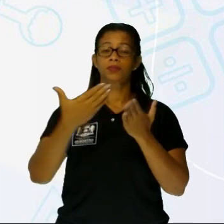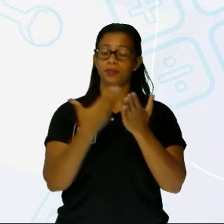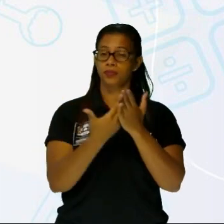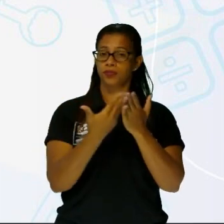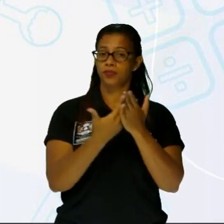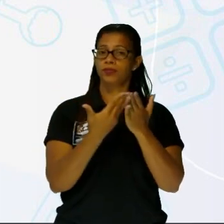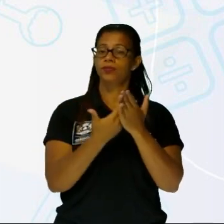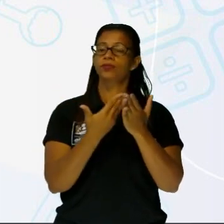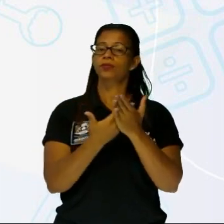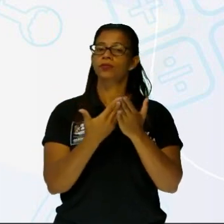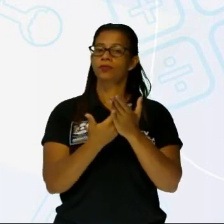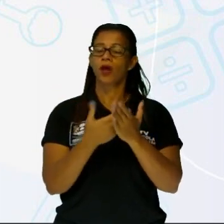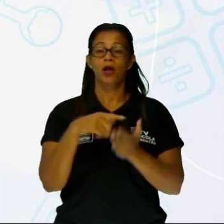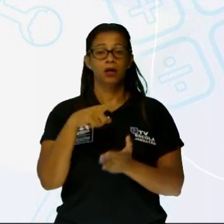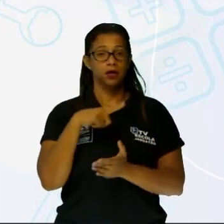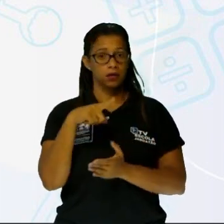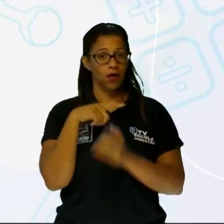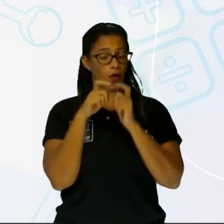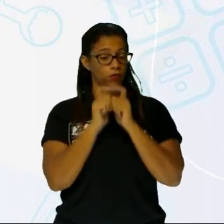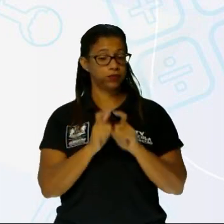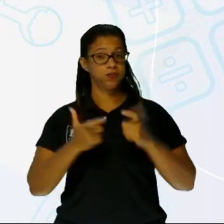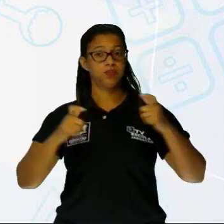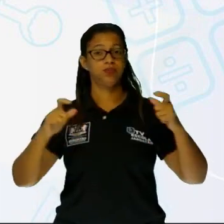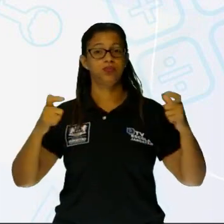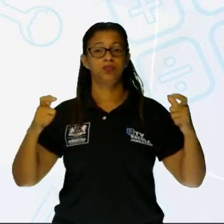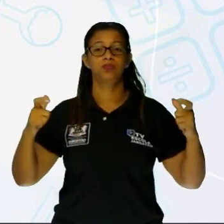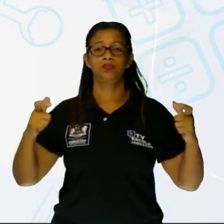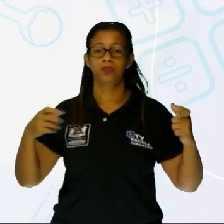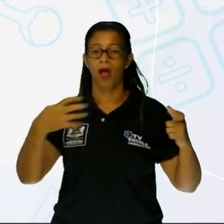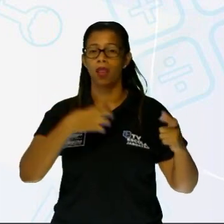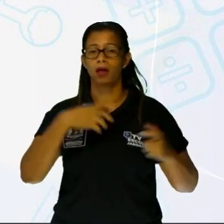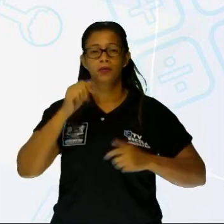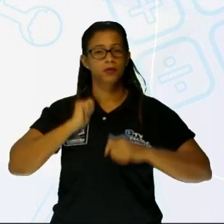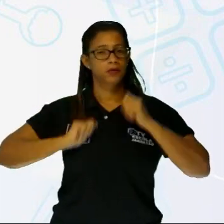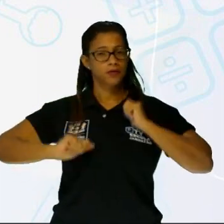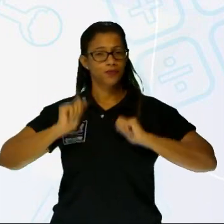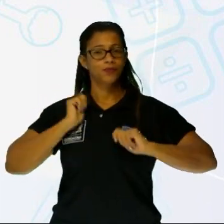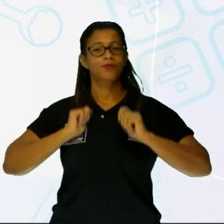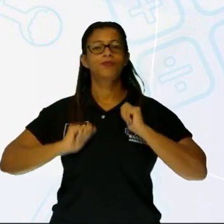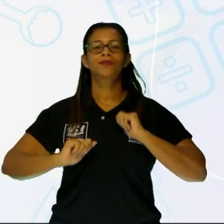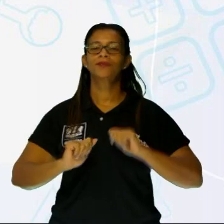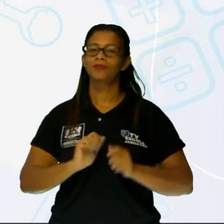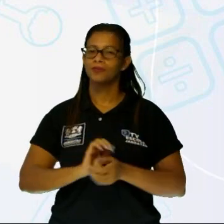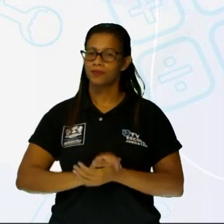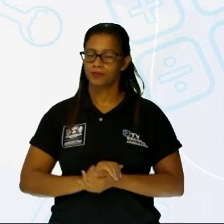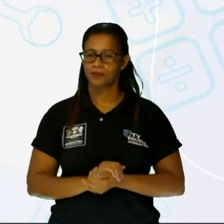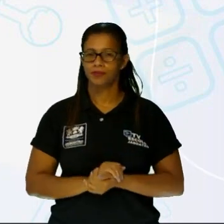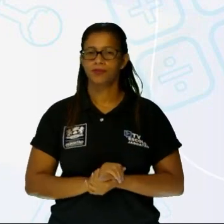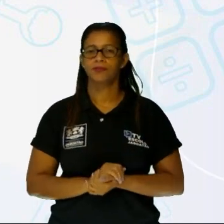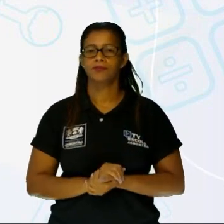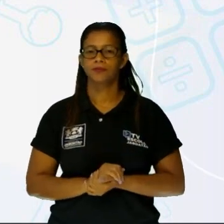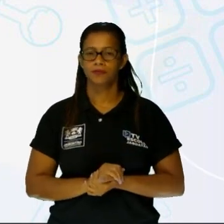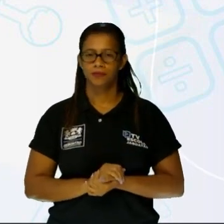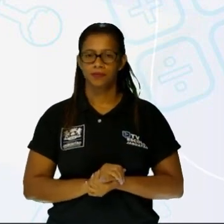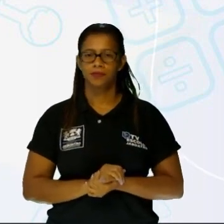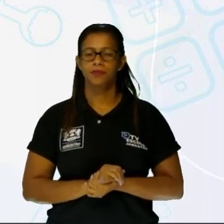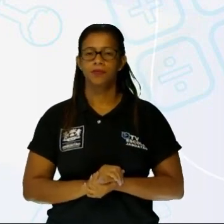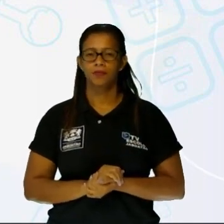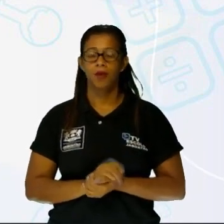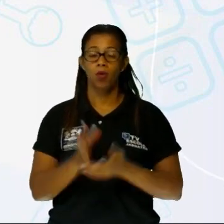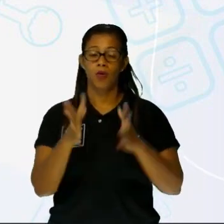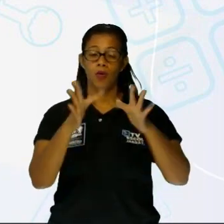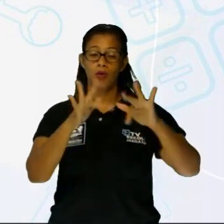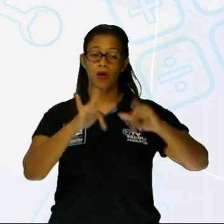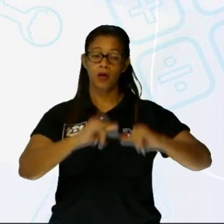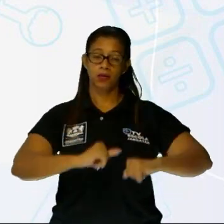tem grandes expectativas. Ela tem grandes expectativas para a questão de quando ela terminar o